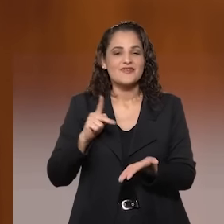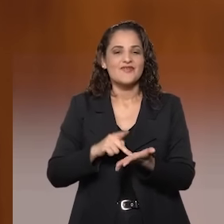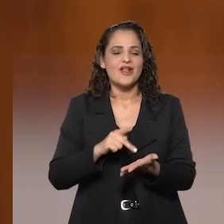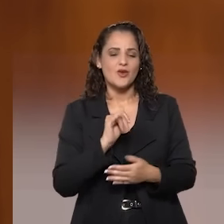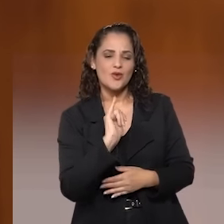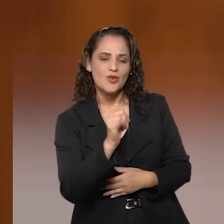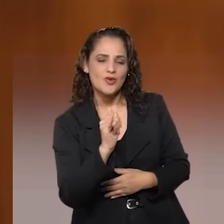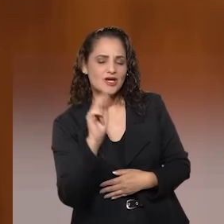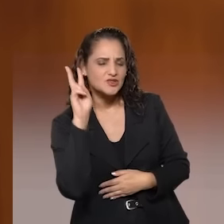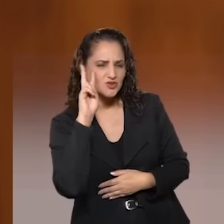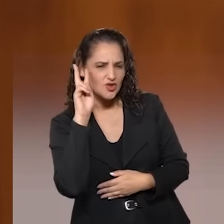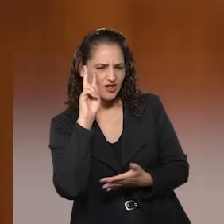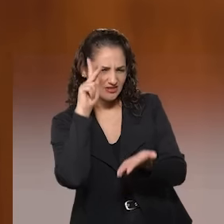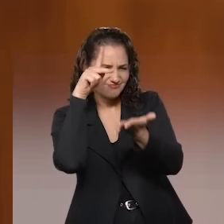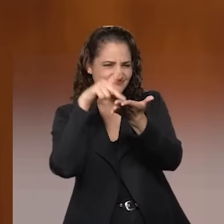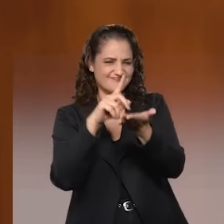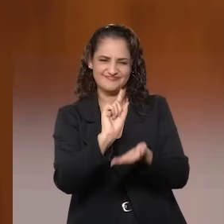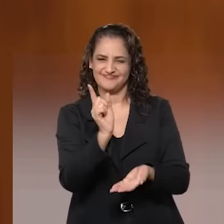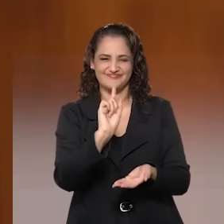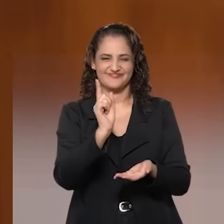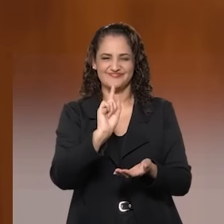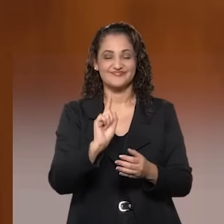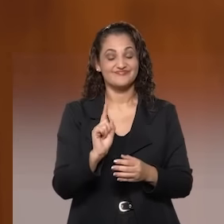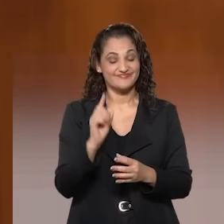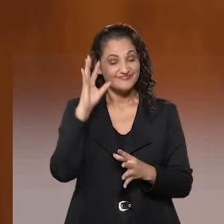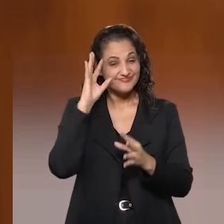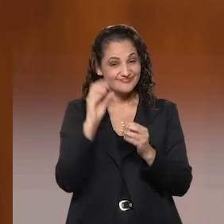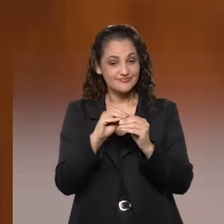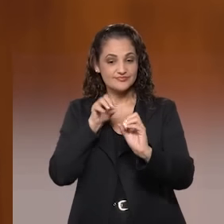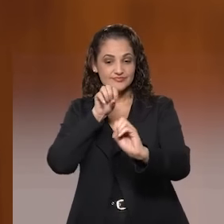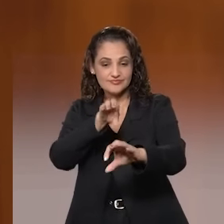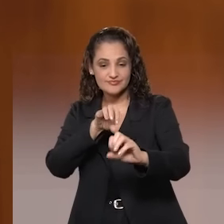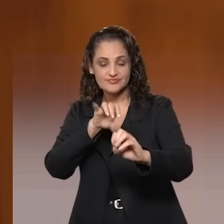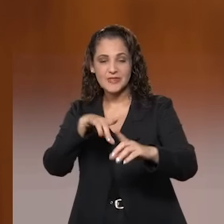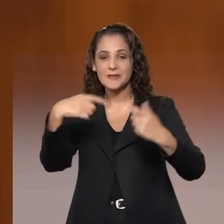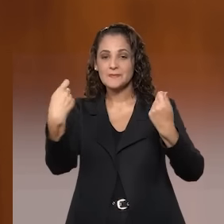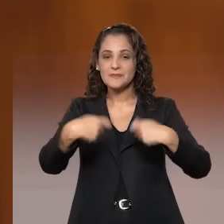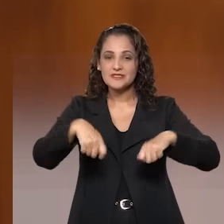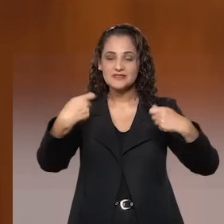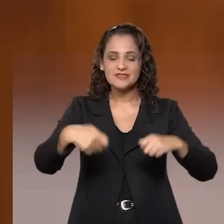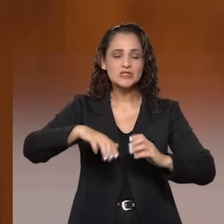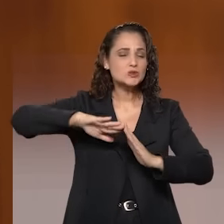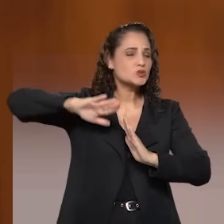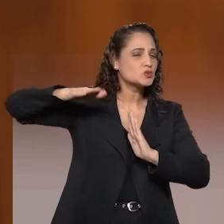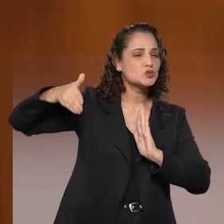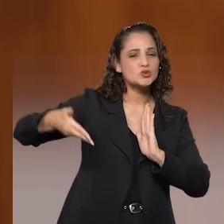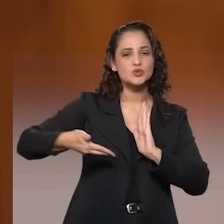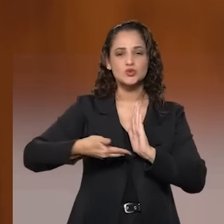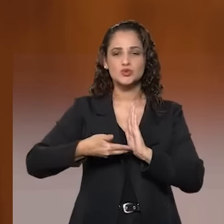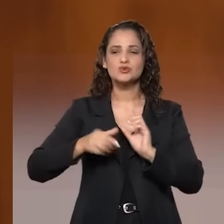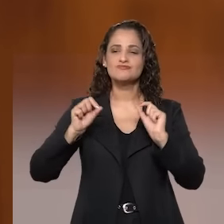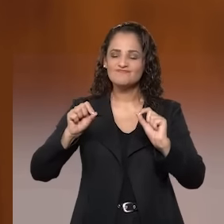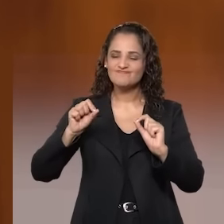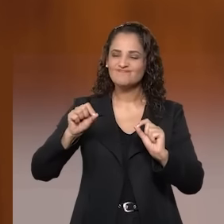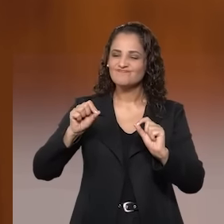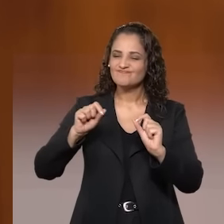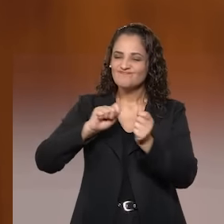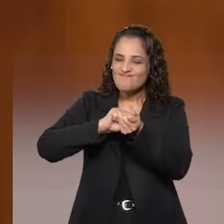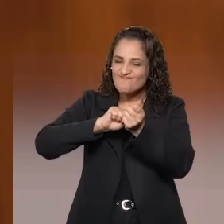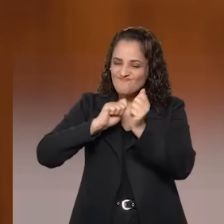verdadeira história das coisas então o ensino precisa ser totalmente eu diria